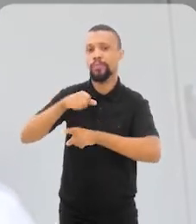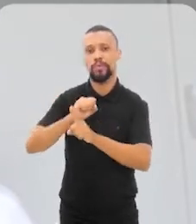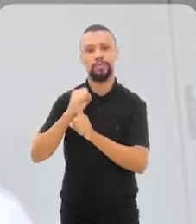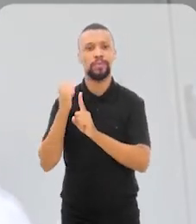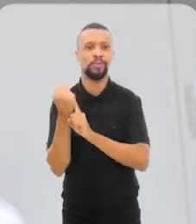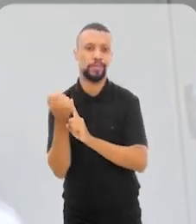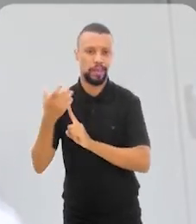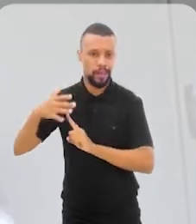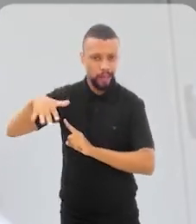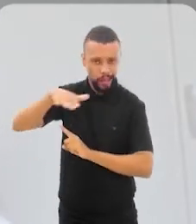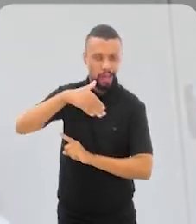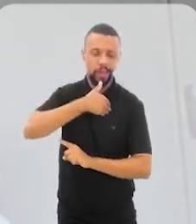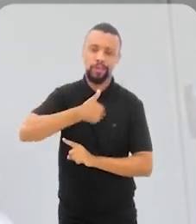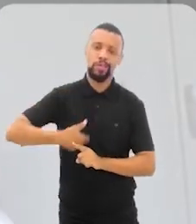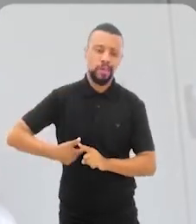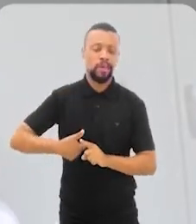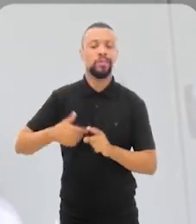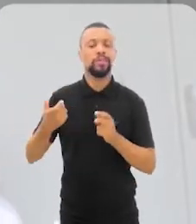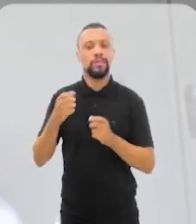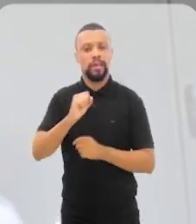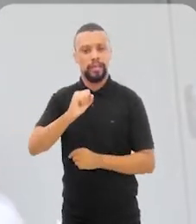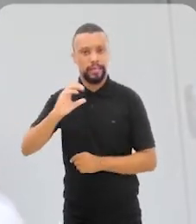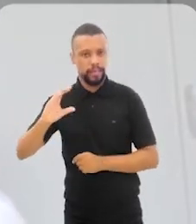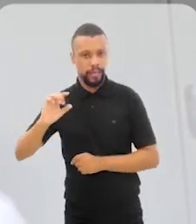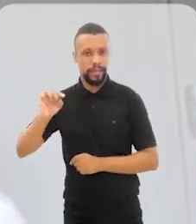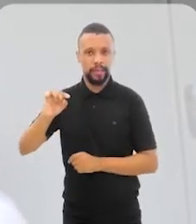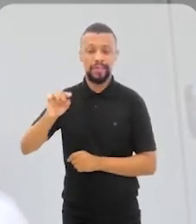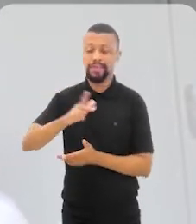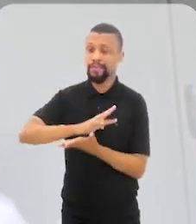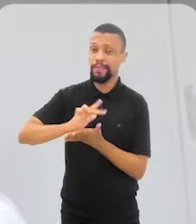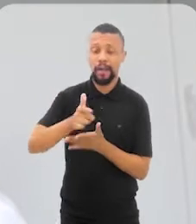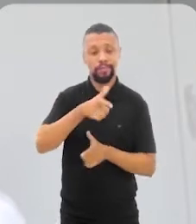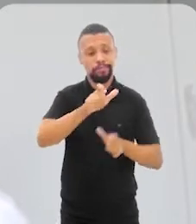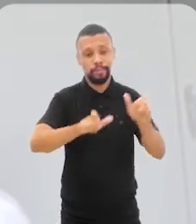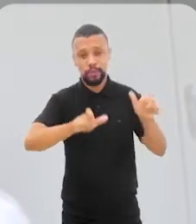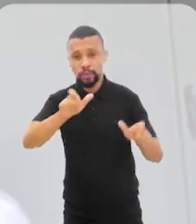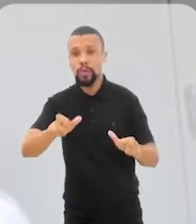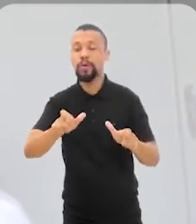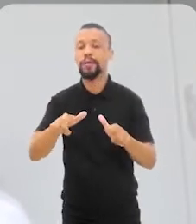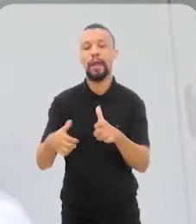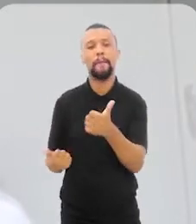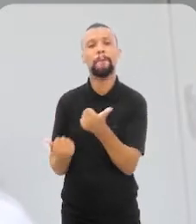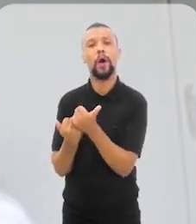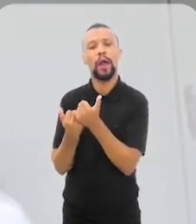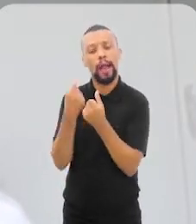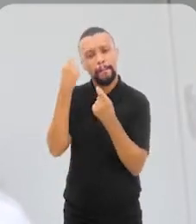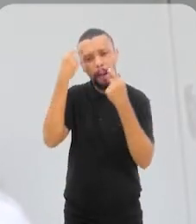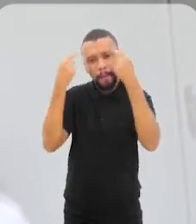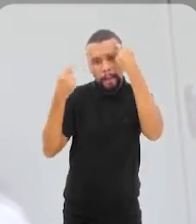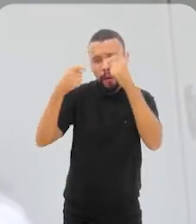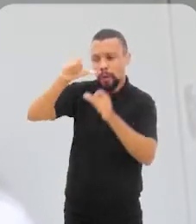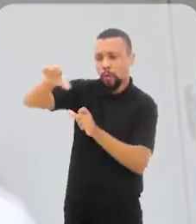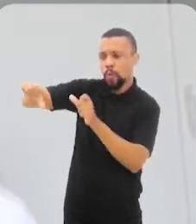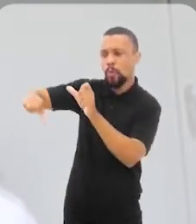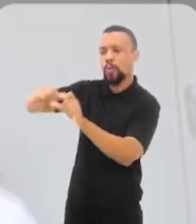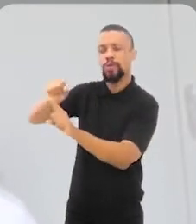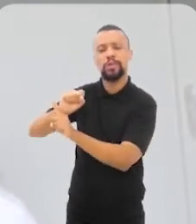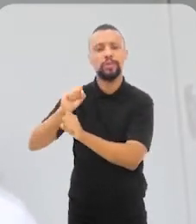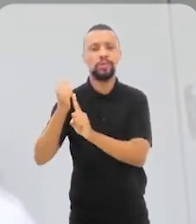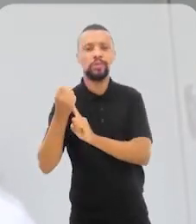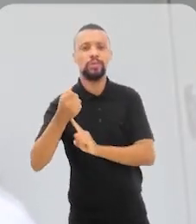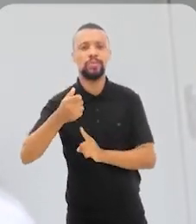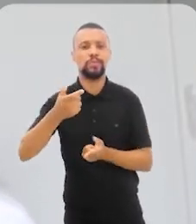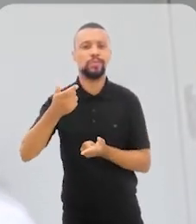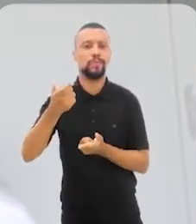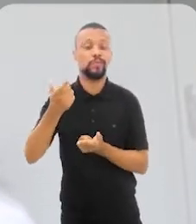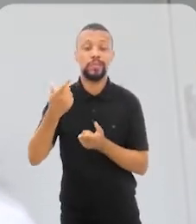do Estado e vários outros atores aqui na cidade e no Estado que apoiam a inovação social. E